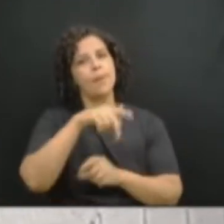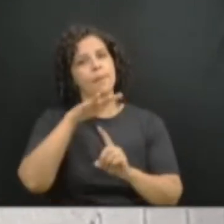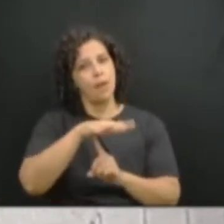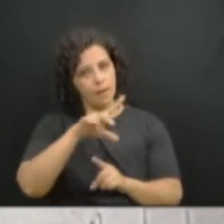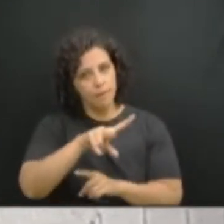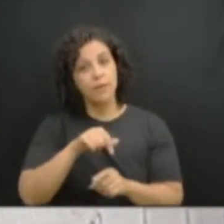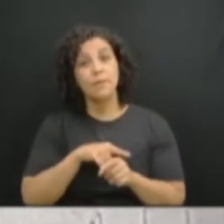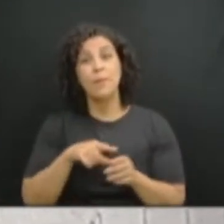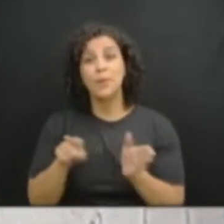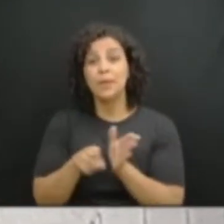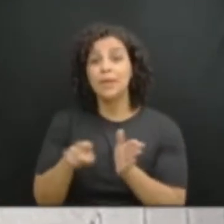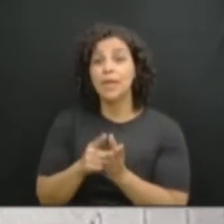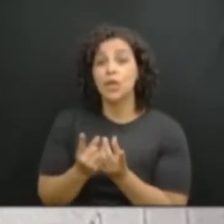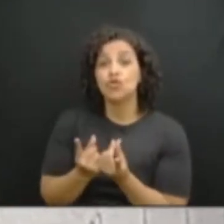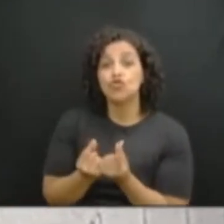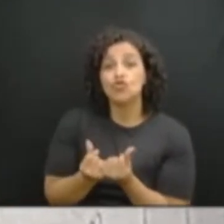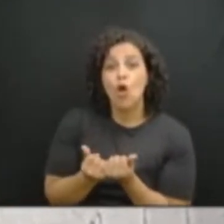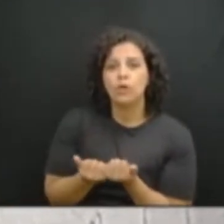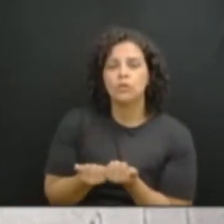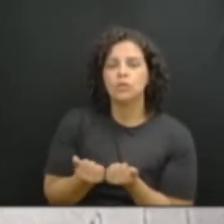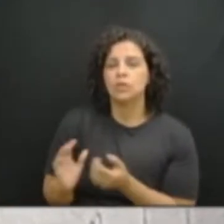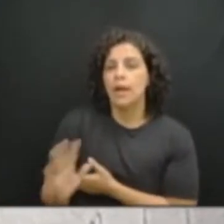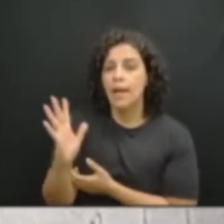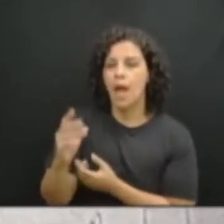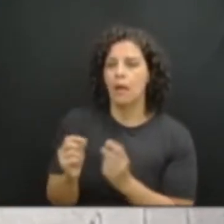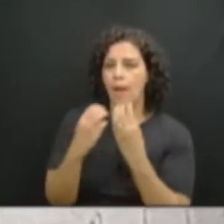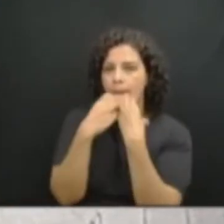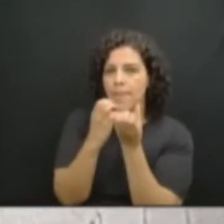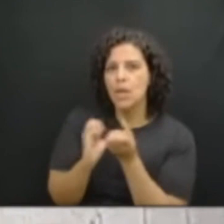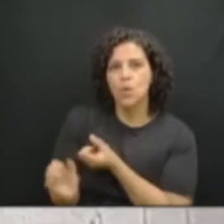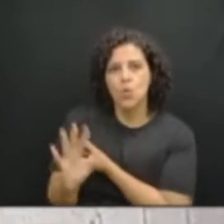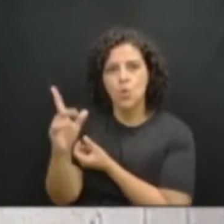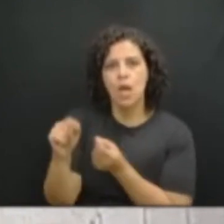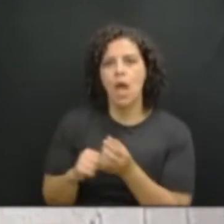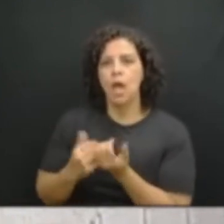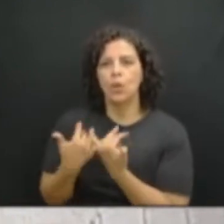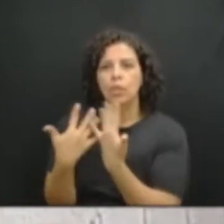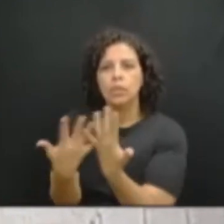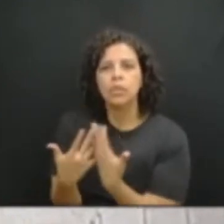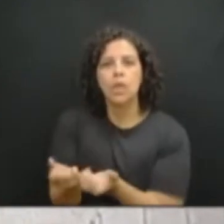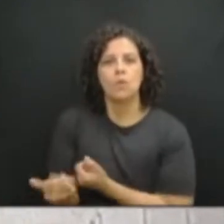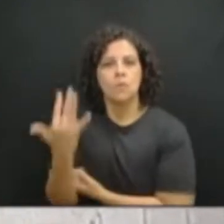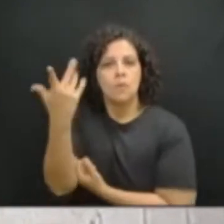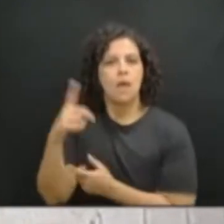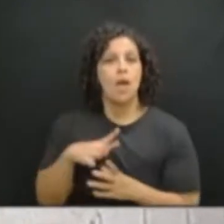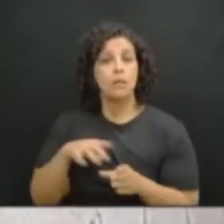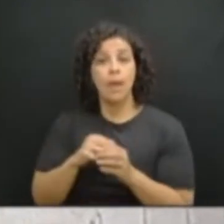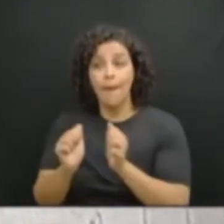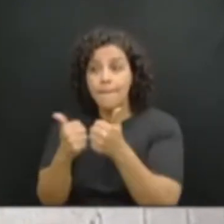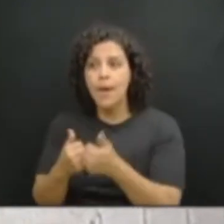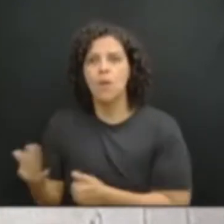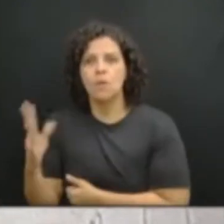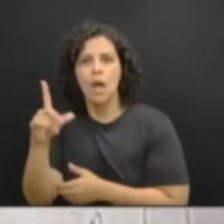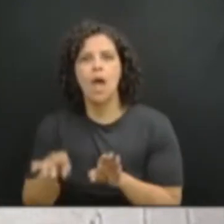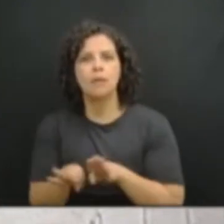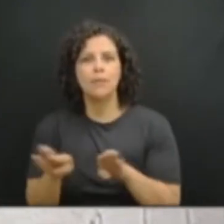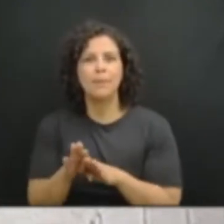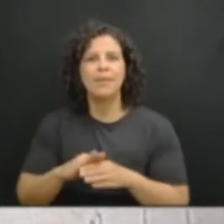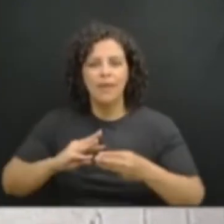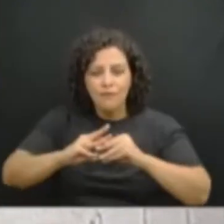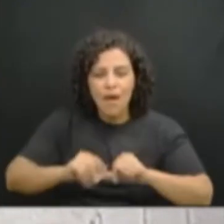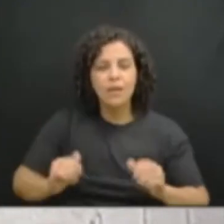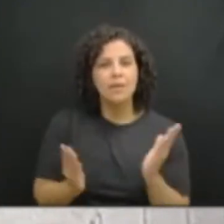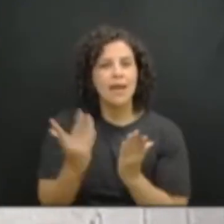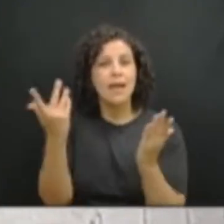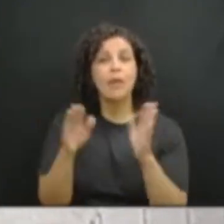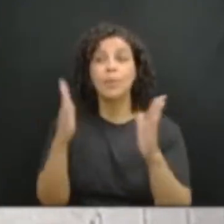que vai encarecer o soja, que vai encarecer o milho, que vai encarecer o trigo, que vai encarecer o pão, que vai encarecer a farinha, que